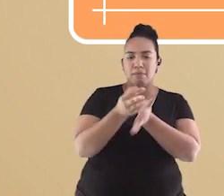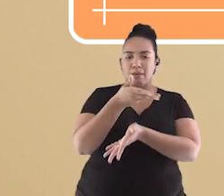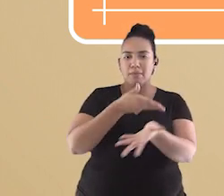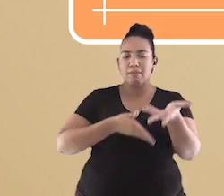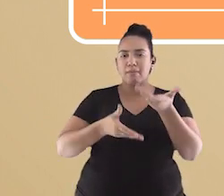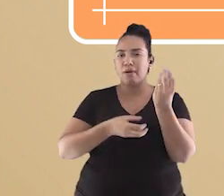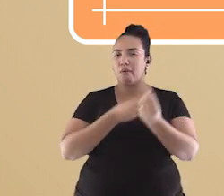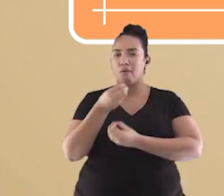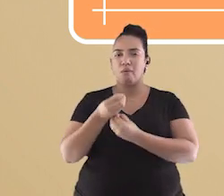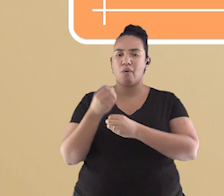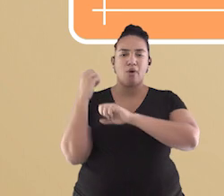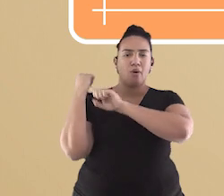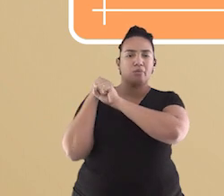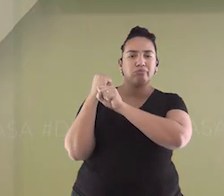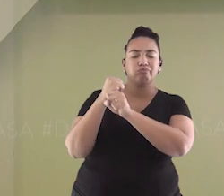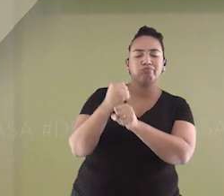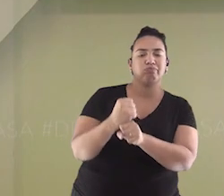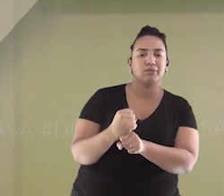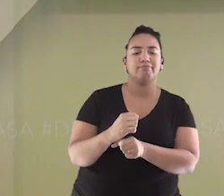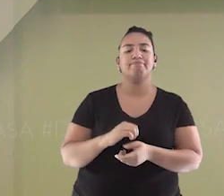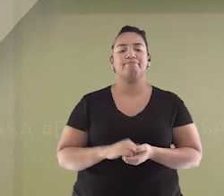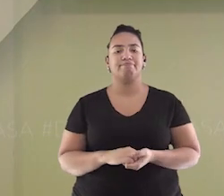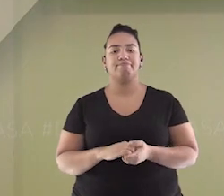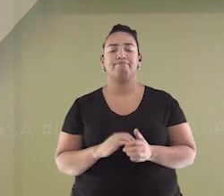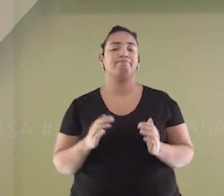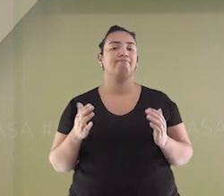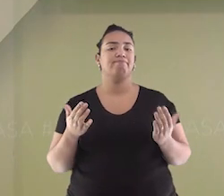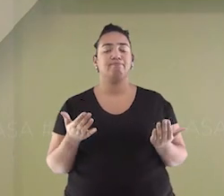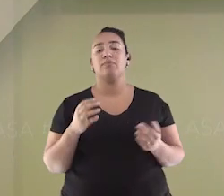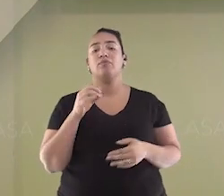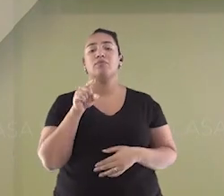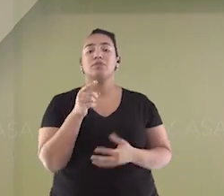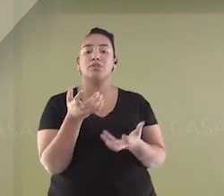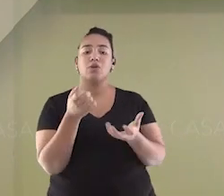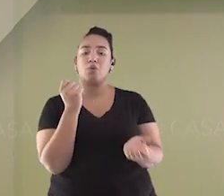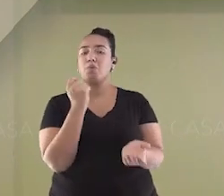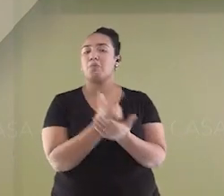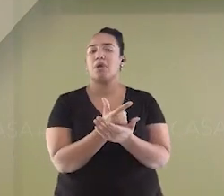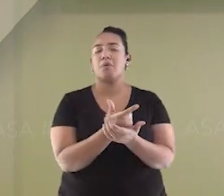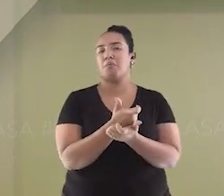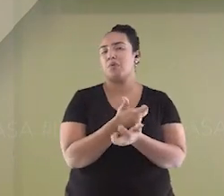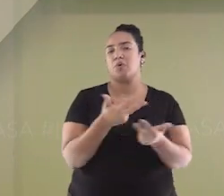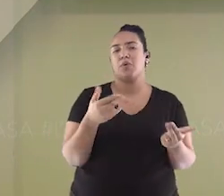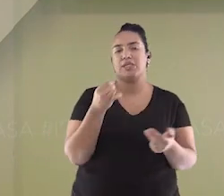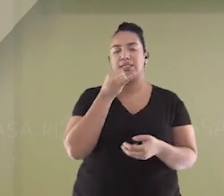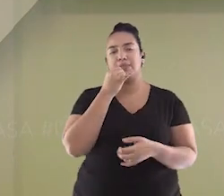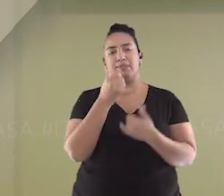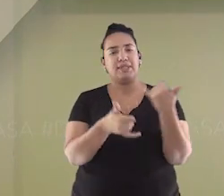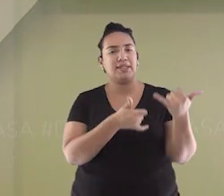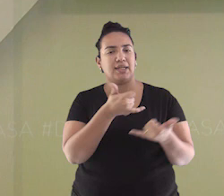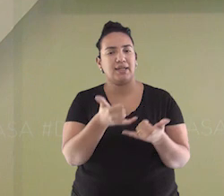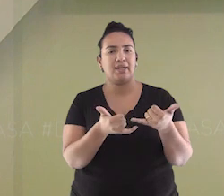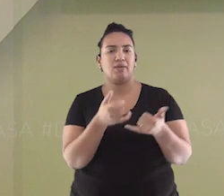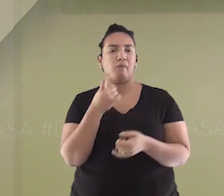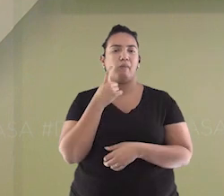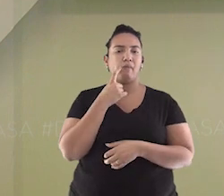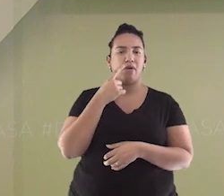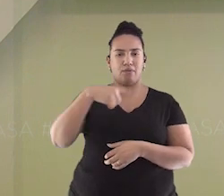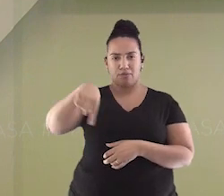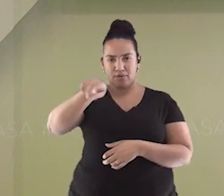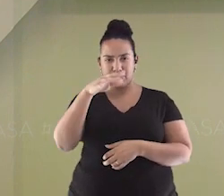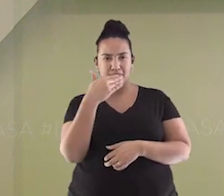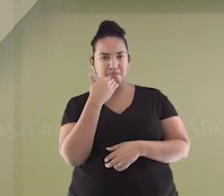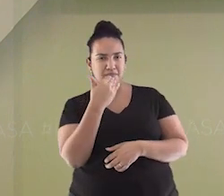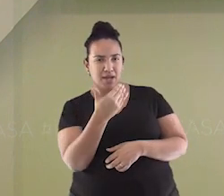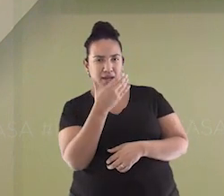e do dinheiro ao longo dos anos. O que você faz quando quer comprar algo? Uma bala ou um brinquedo novo? Você pede para